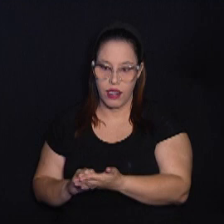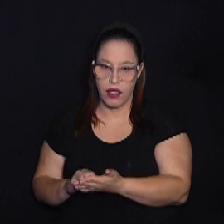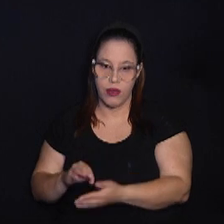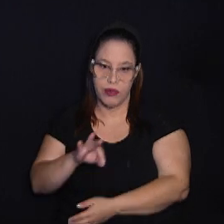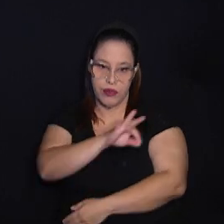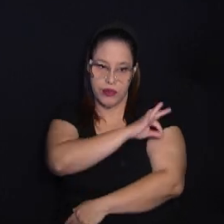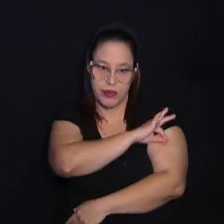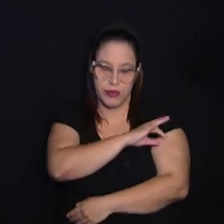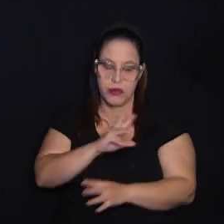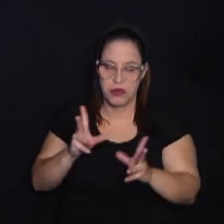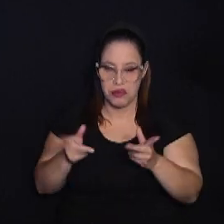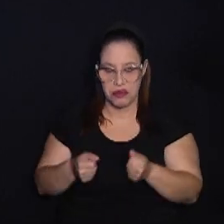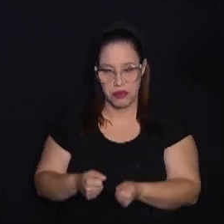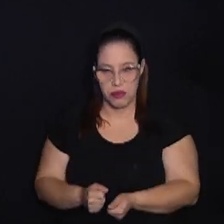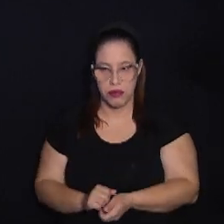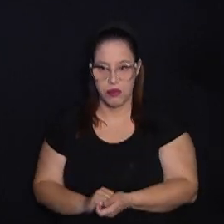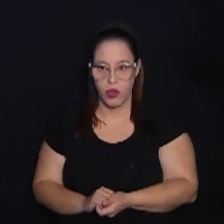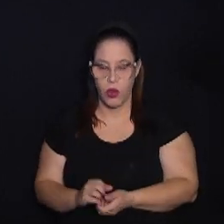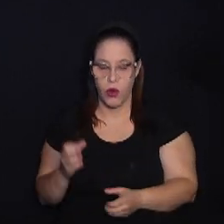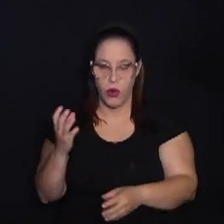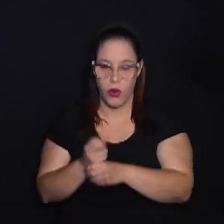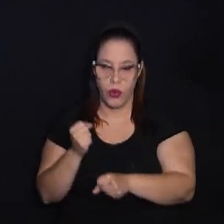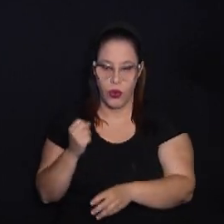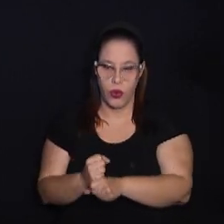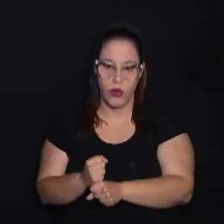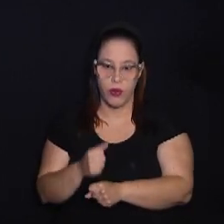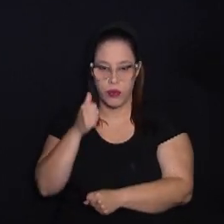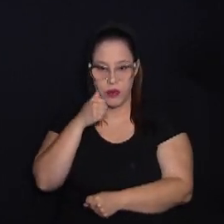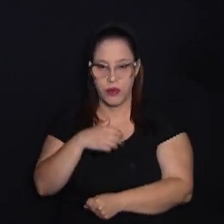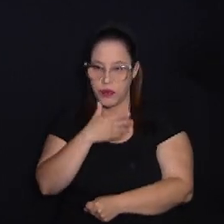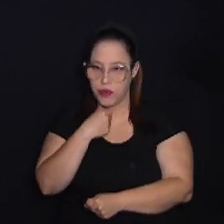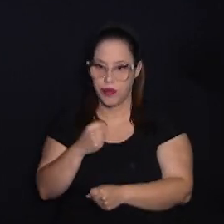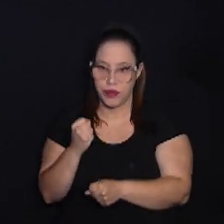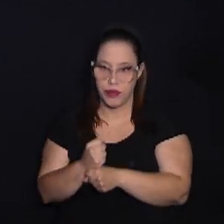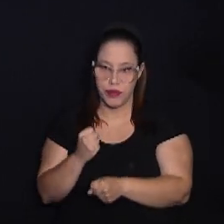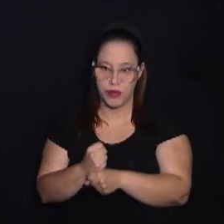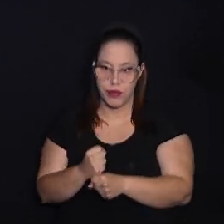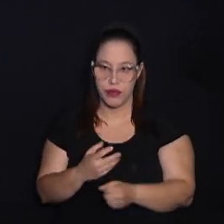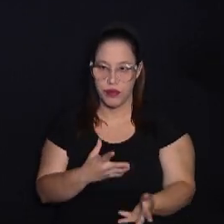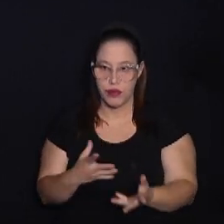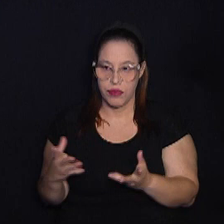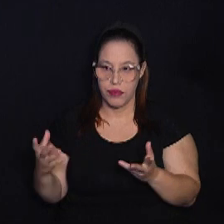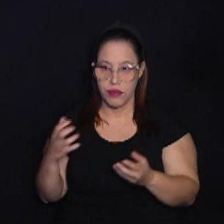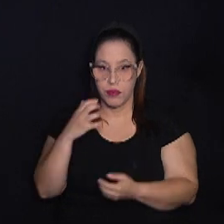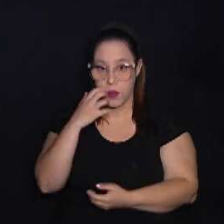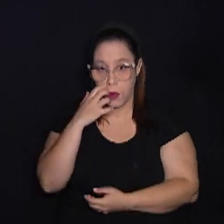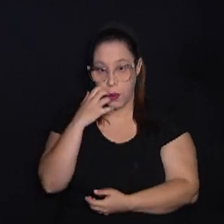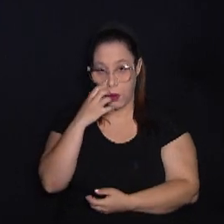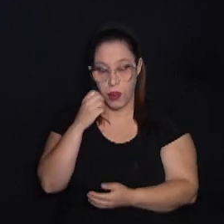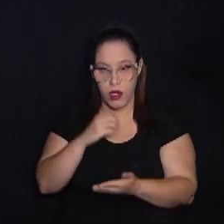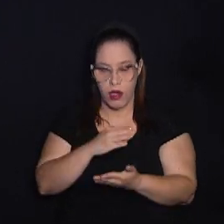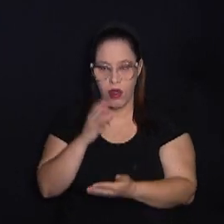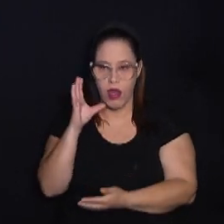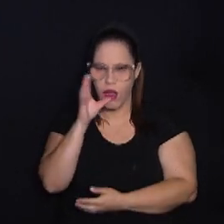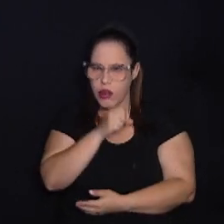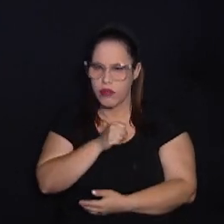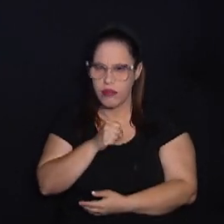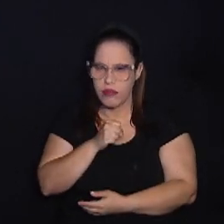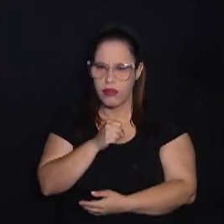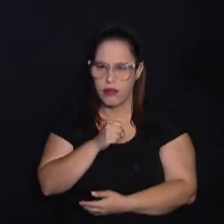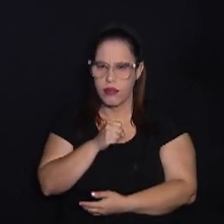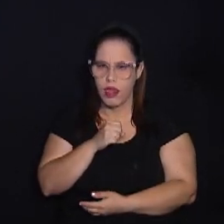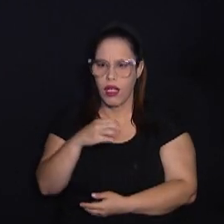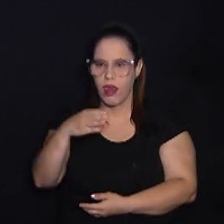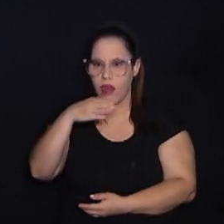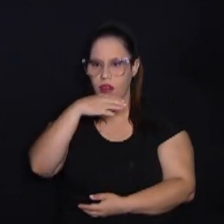dele e todos os demais contadores, contadoras presentes. Rapidamente, Campinas completa no